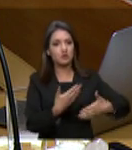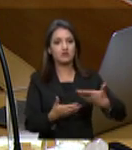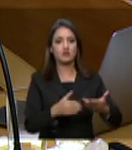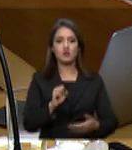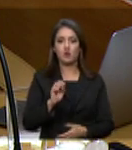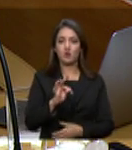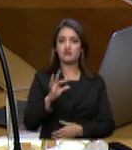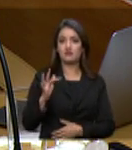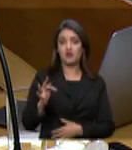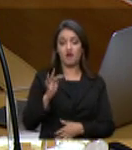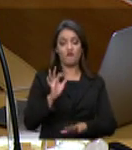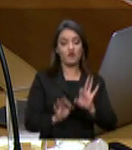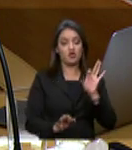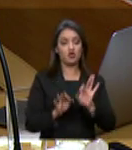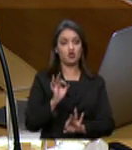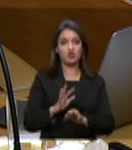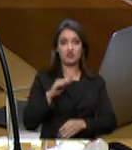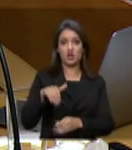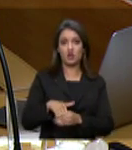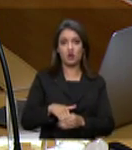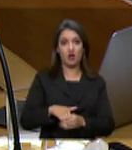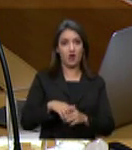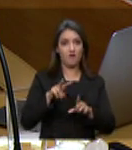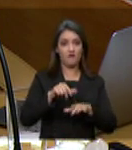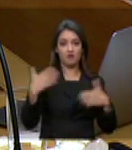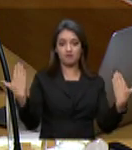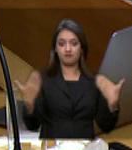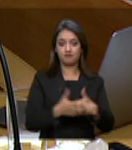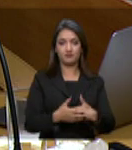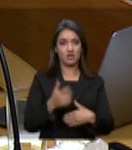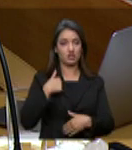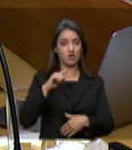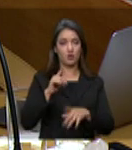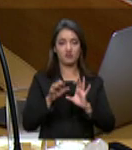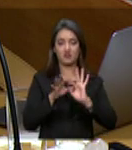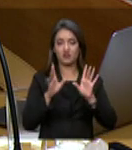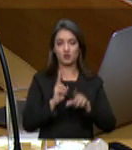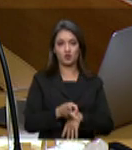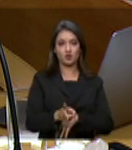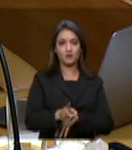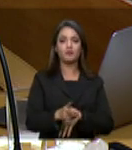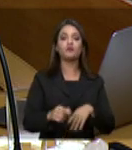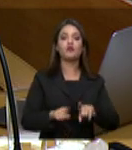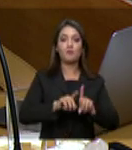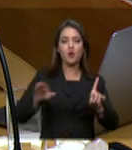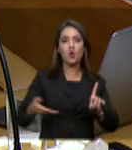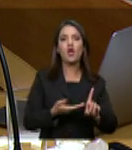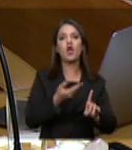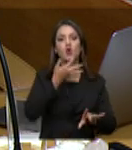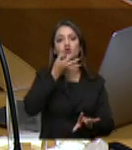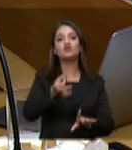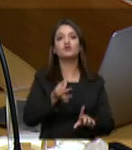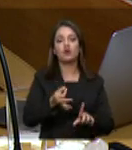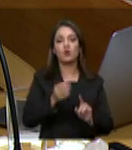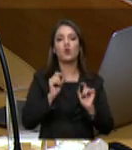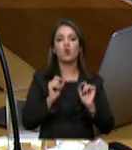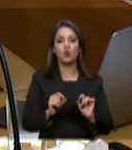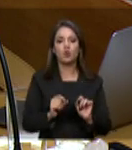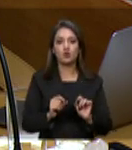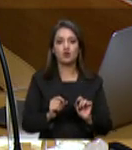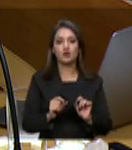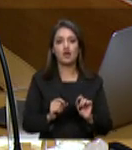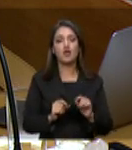não vai mais existir porque não permitiremos e ainda o que é o sugere dar uma surra bem dada